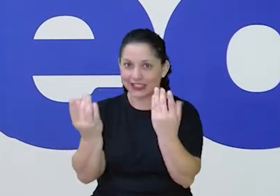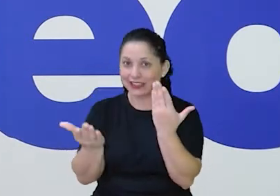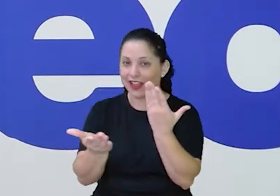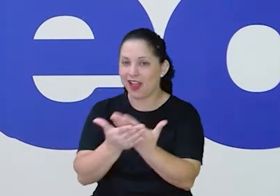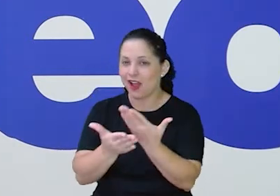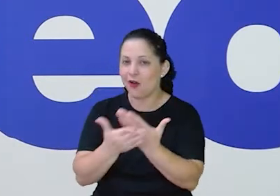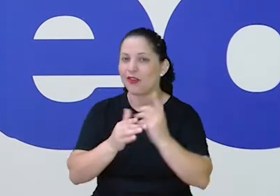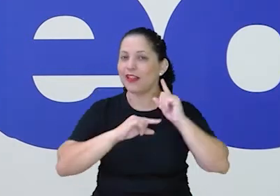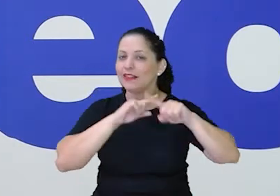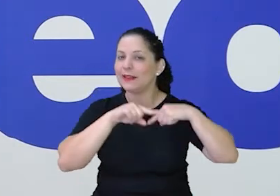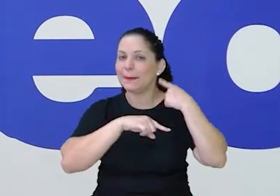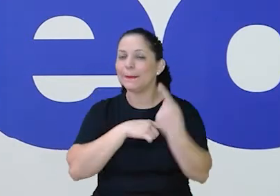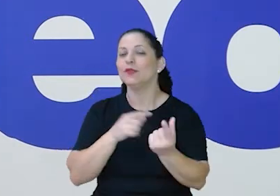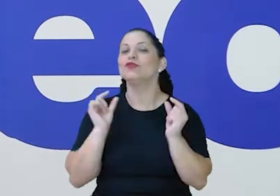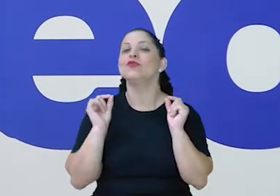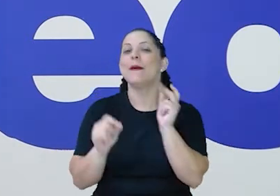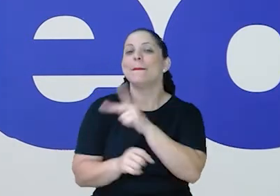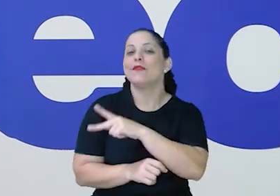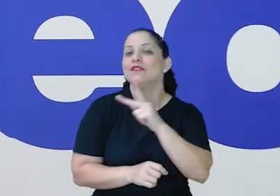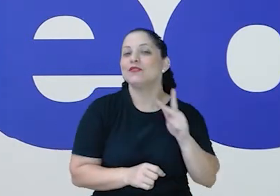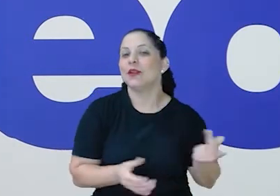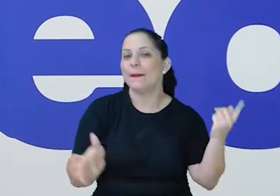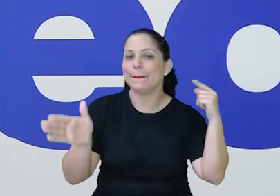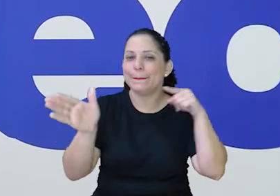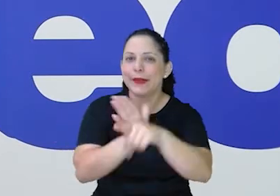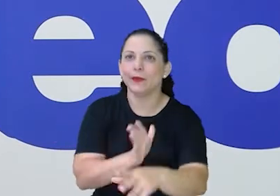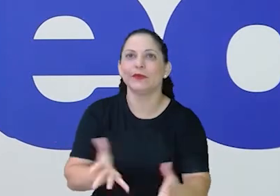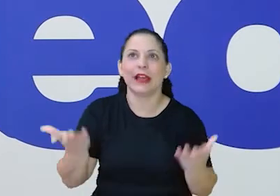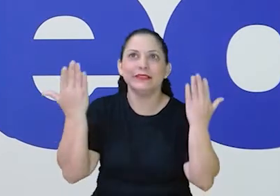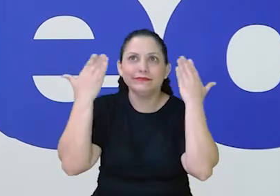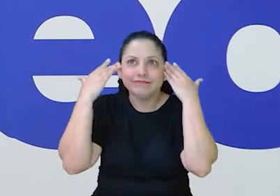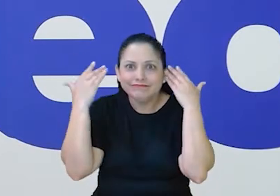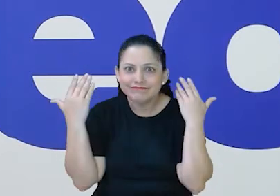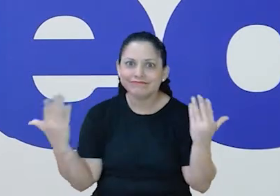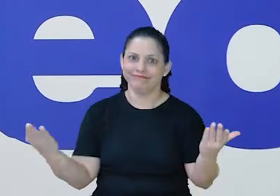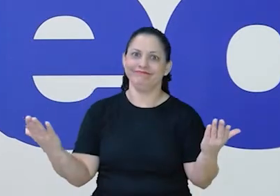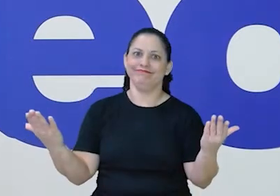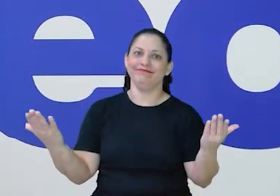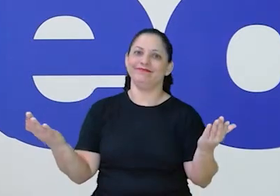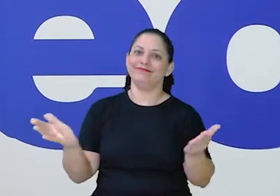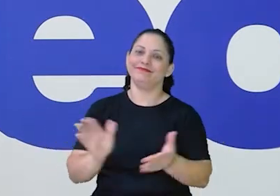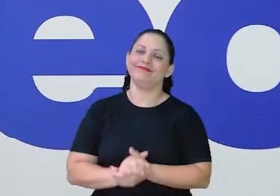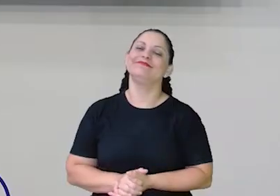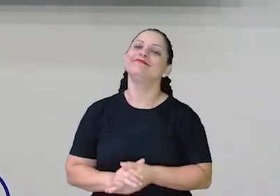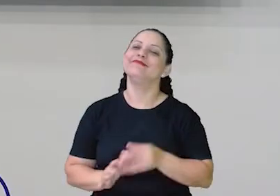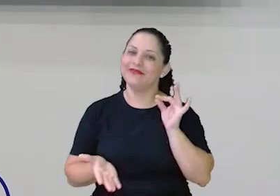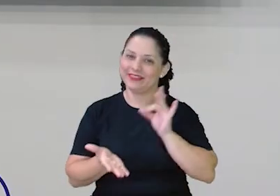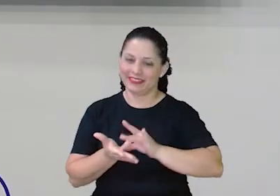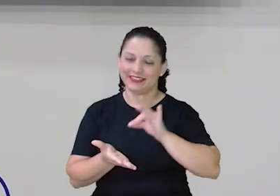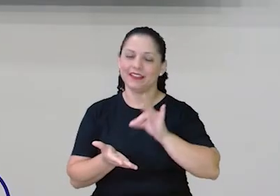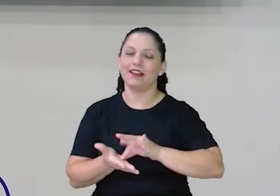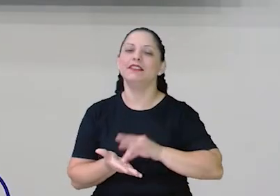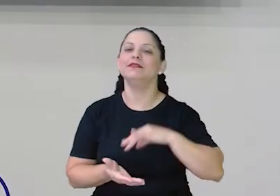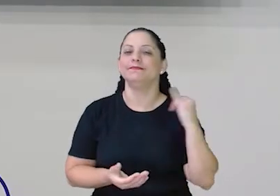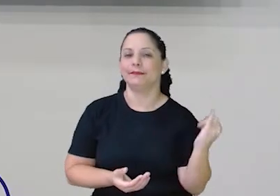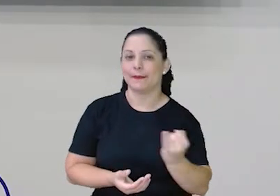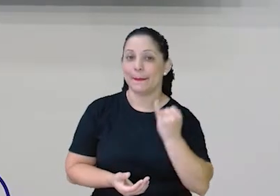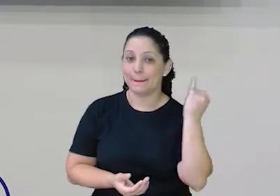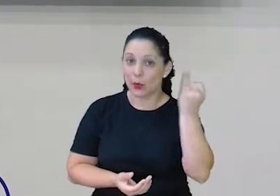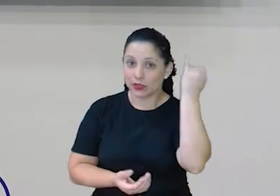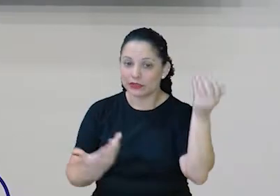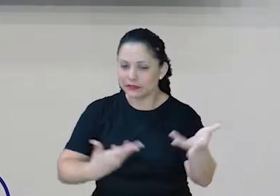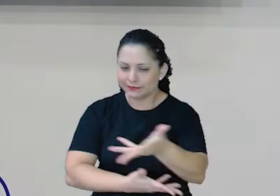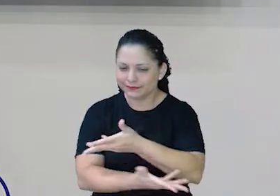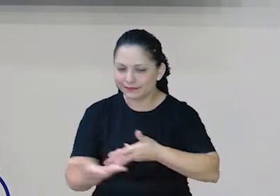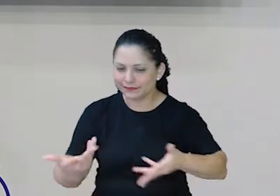aula, porque depois, olha, a professora Sinara pergunta e a gente não vai ficar sabendo. É verdade, é verdade. É muito importante a interação de vocês, mas